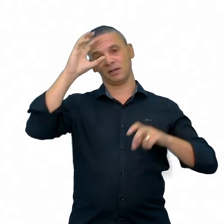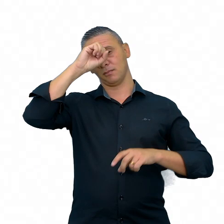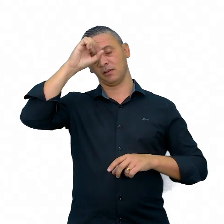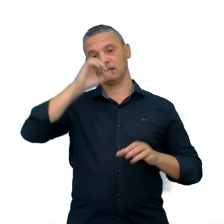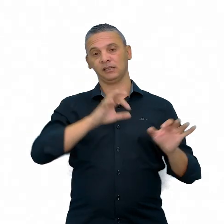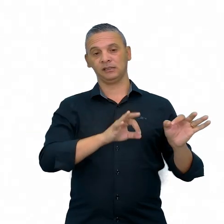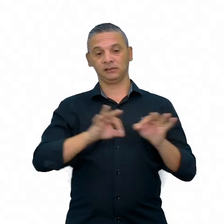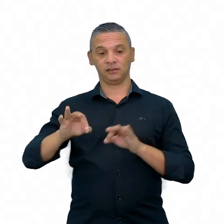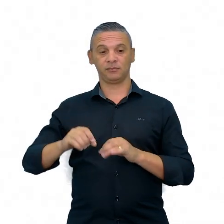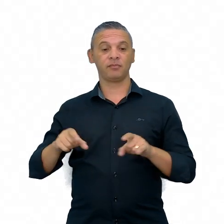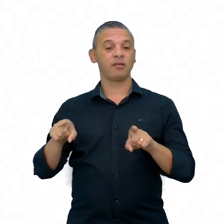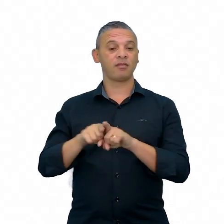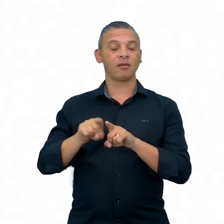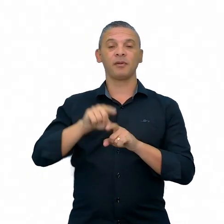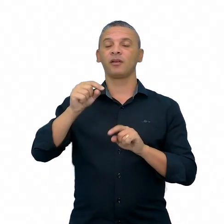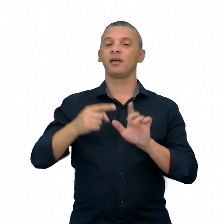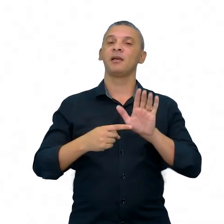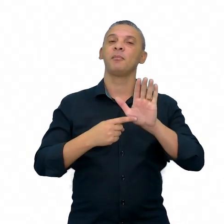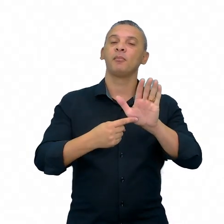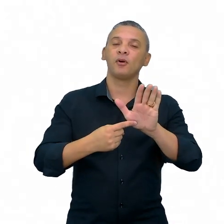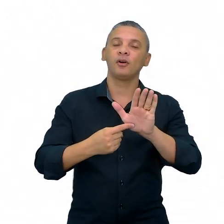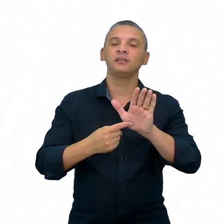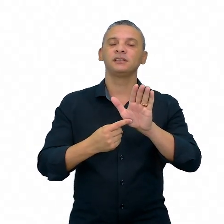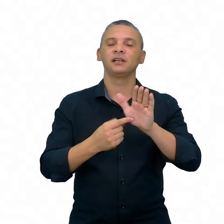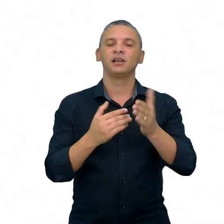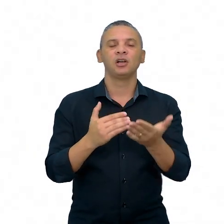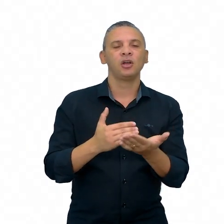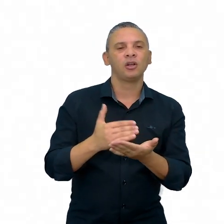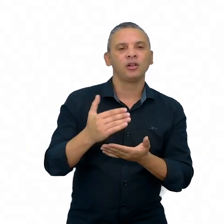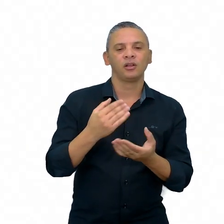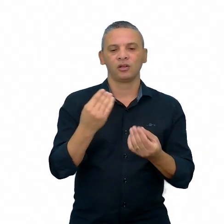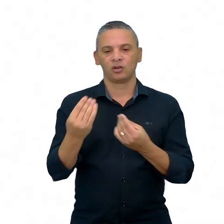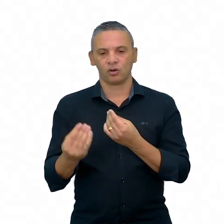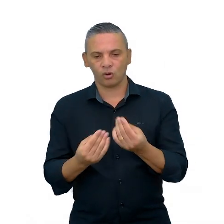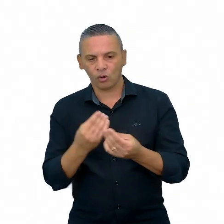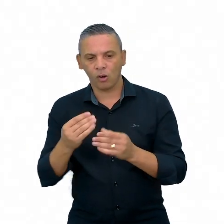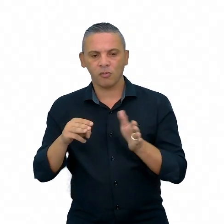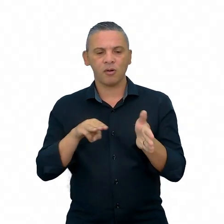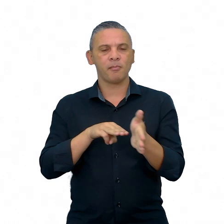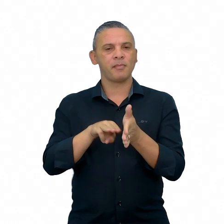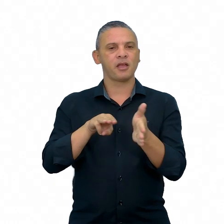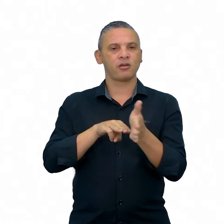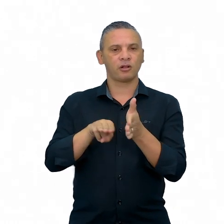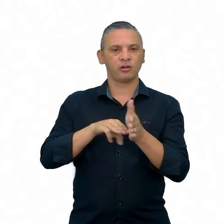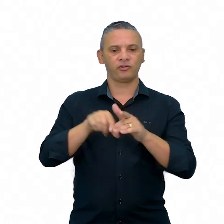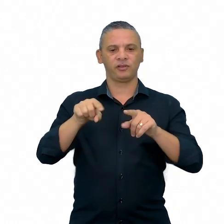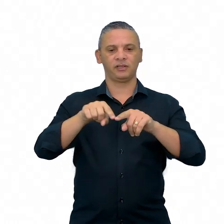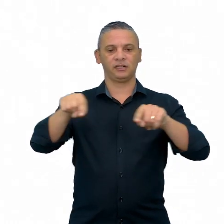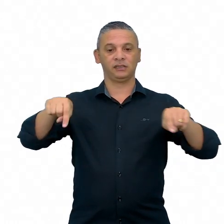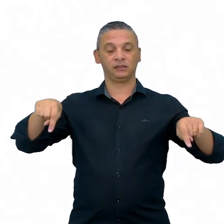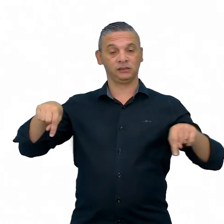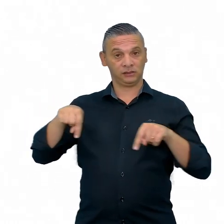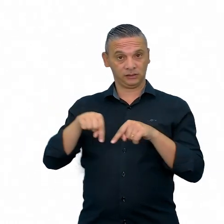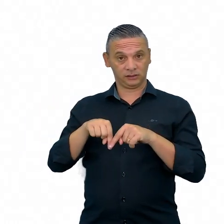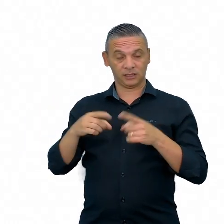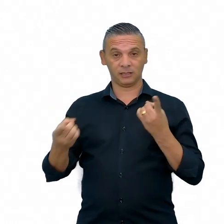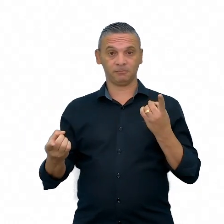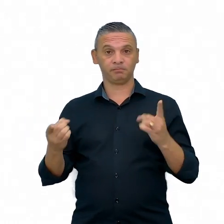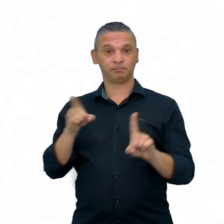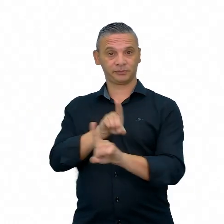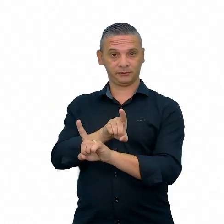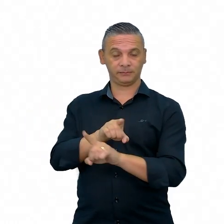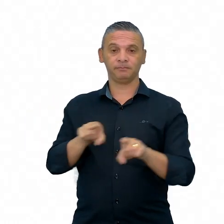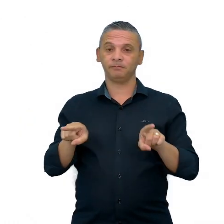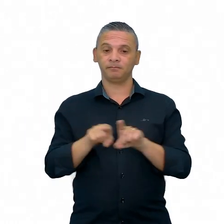Sempre. E, por fim, apresentar as etapas iniciais da metodologia da metodologia ativa Sala de Aula